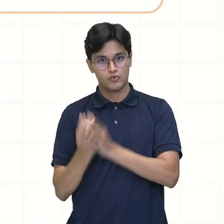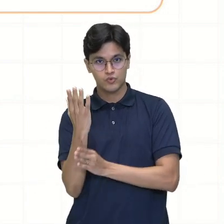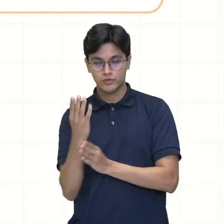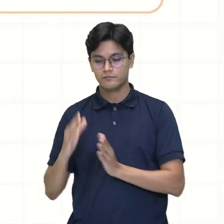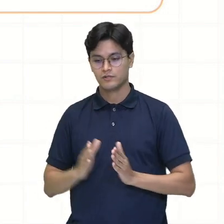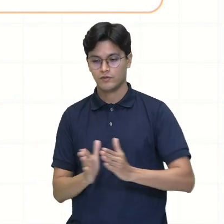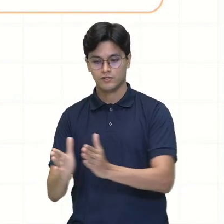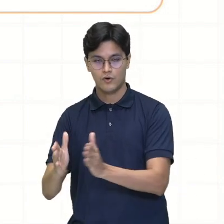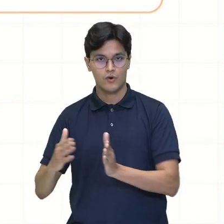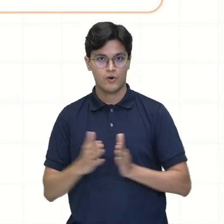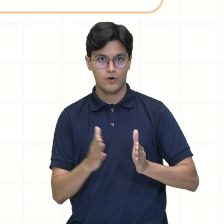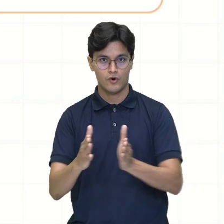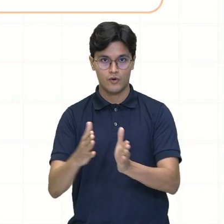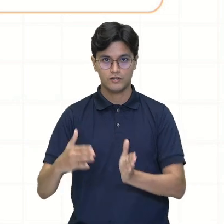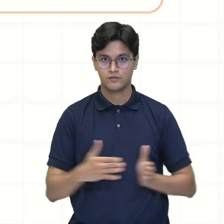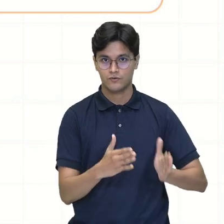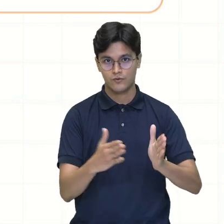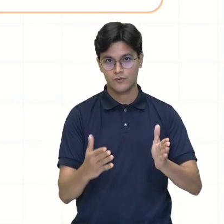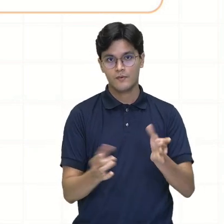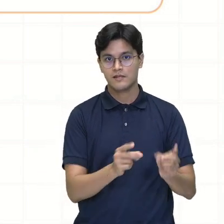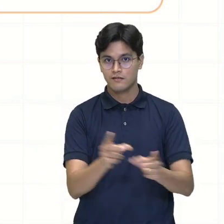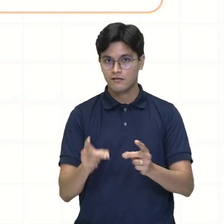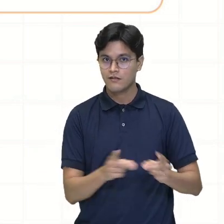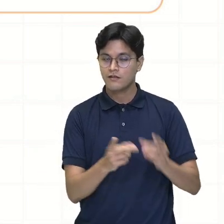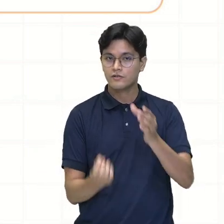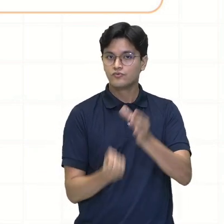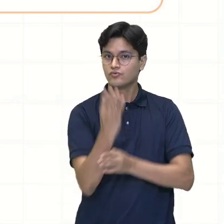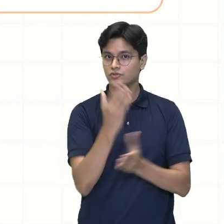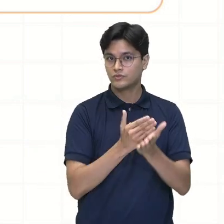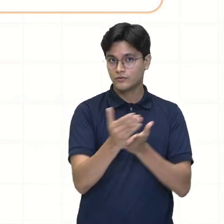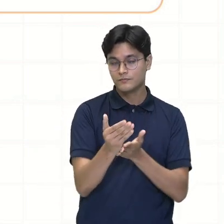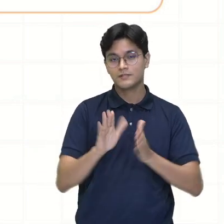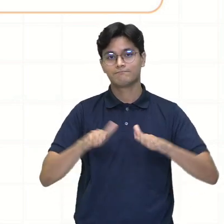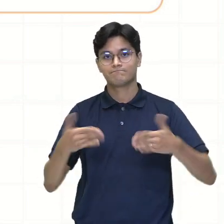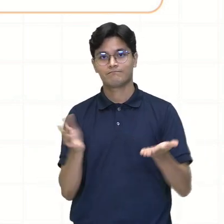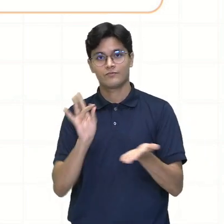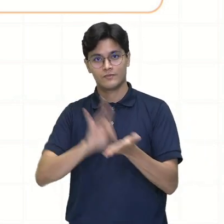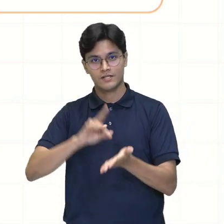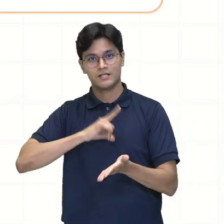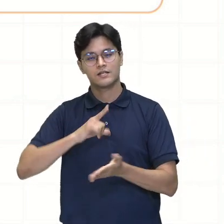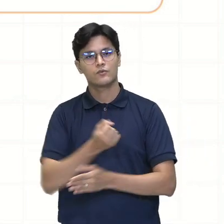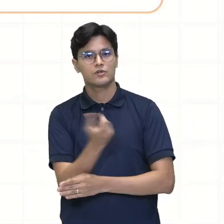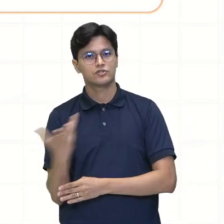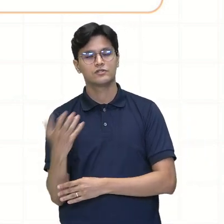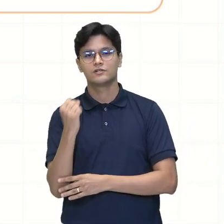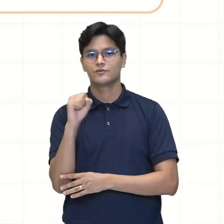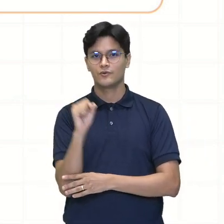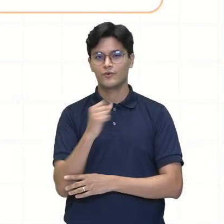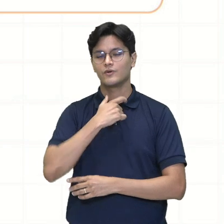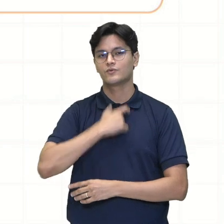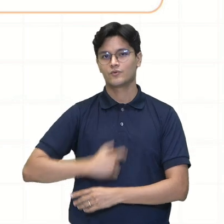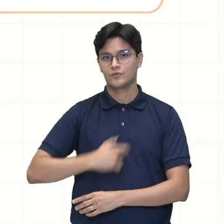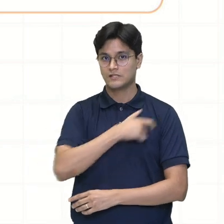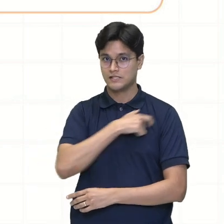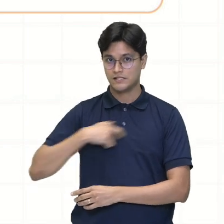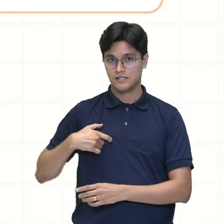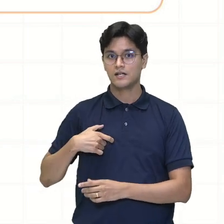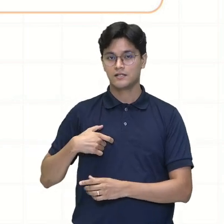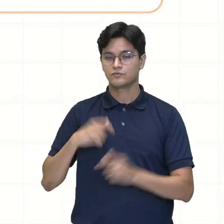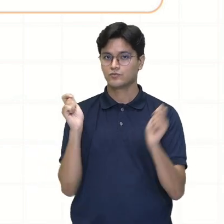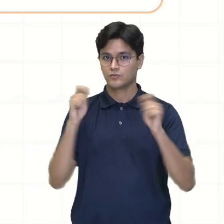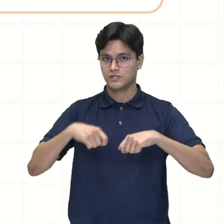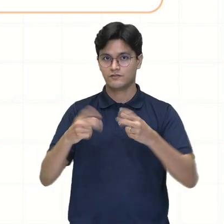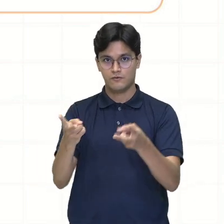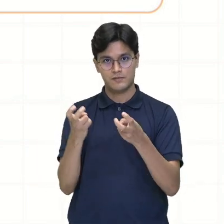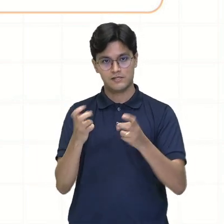começar a surgir. Então, oficialmente nós tivemos aqui 8 cruzadas, como vocês podem ver aqui na legenda, certo?